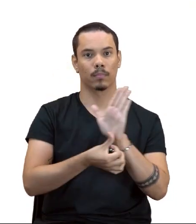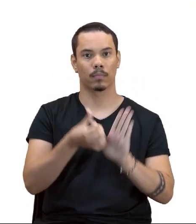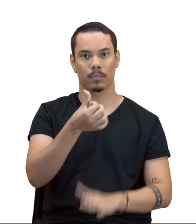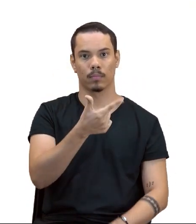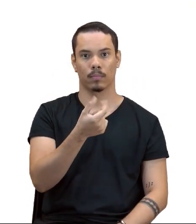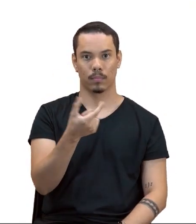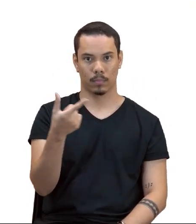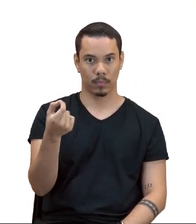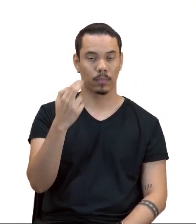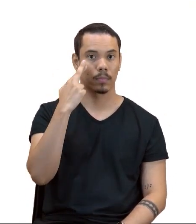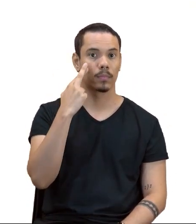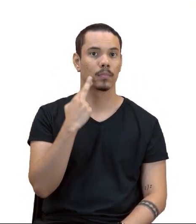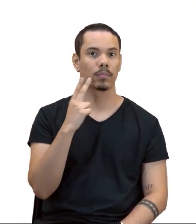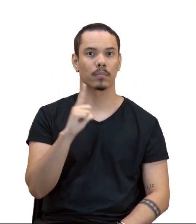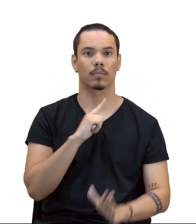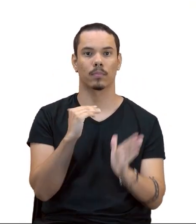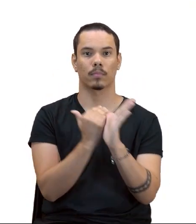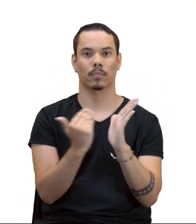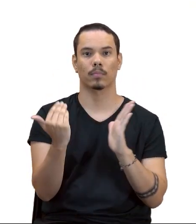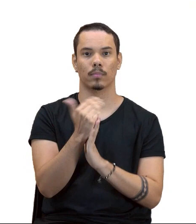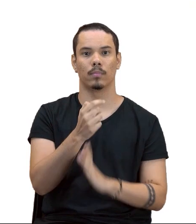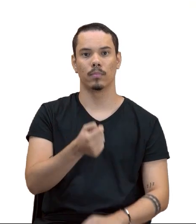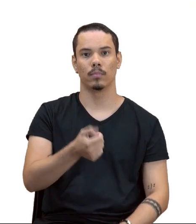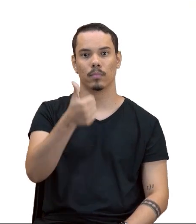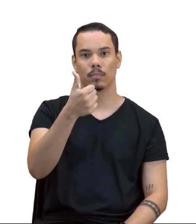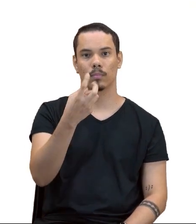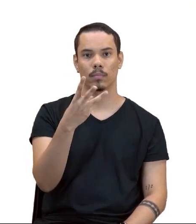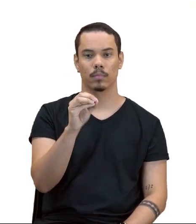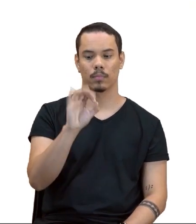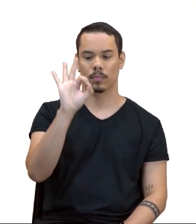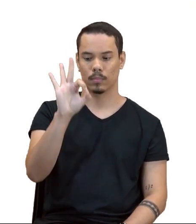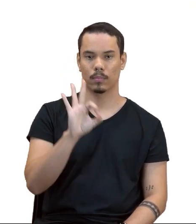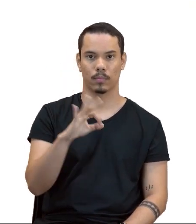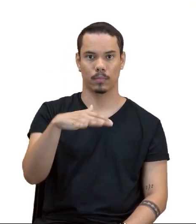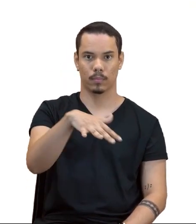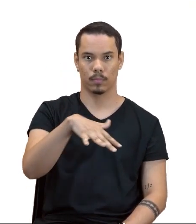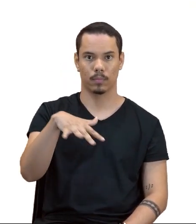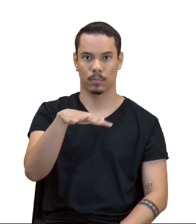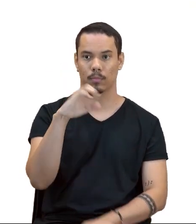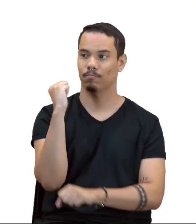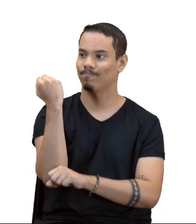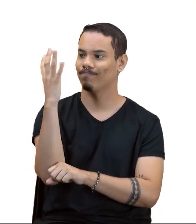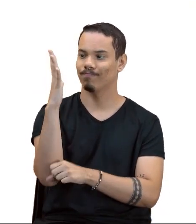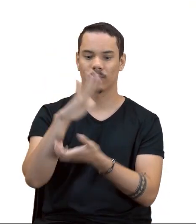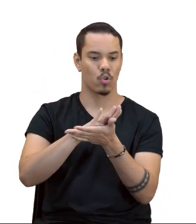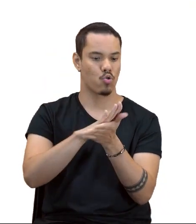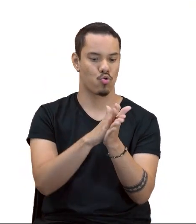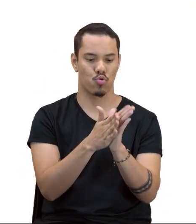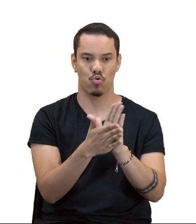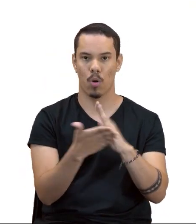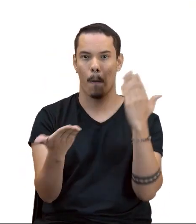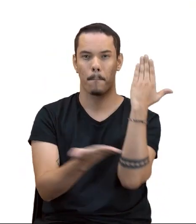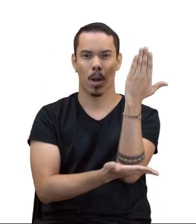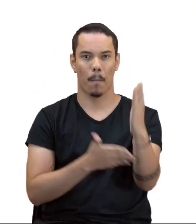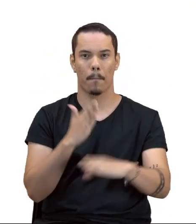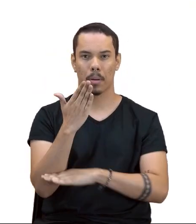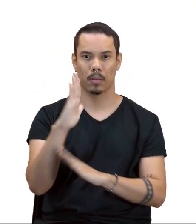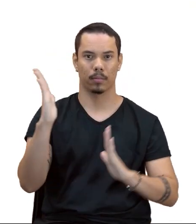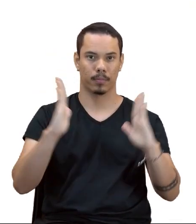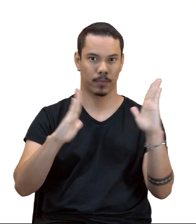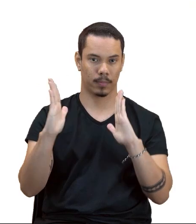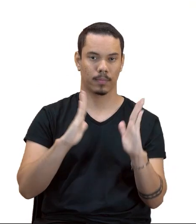um aumento de quase 30% nas áreas de desmatamento, se comparado no período de